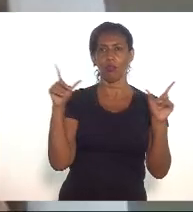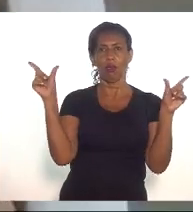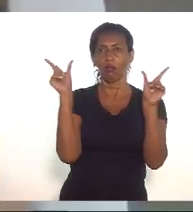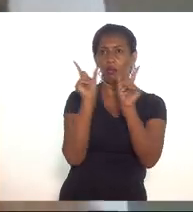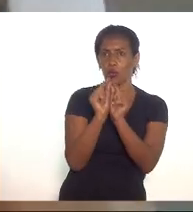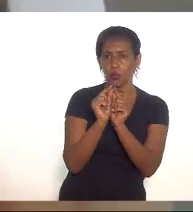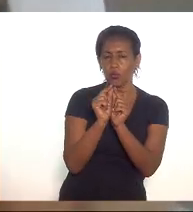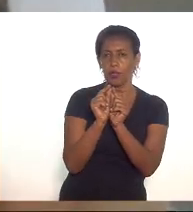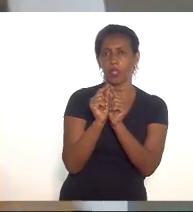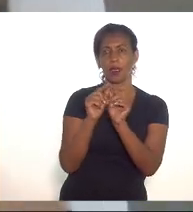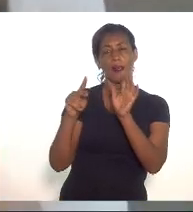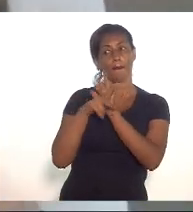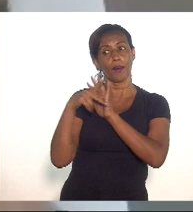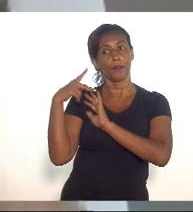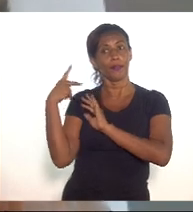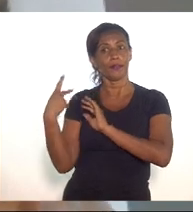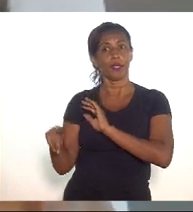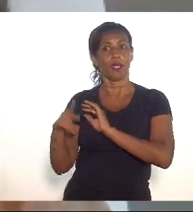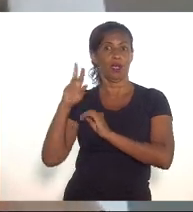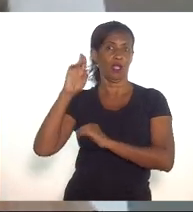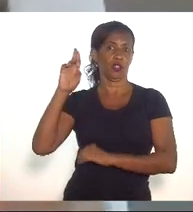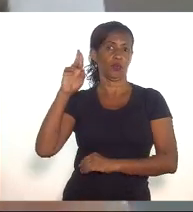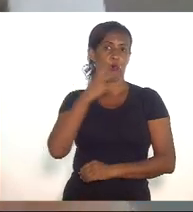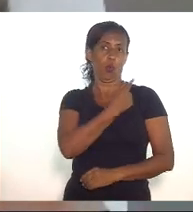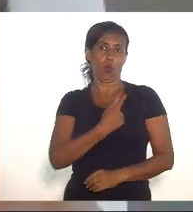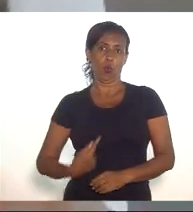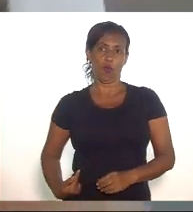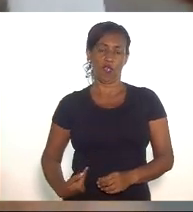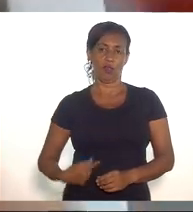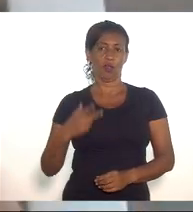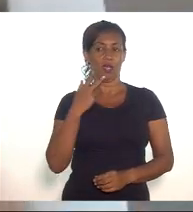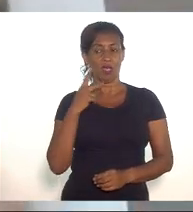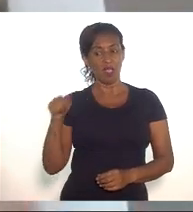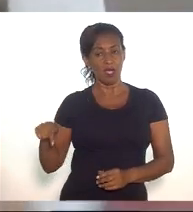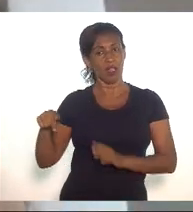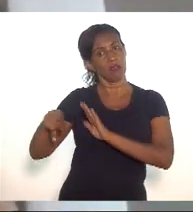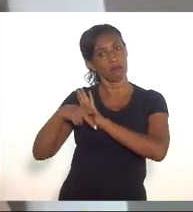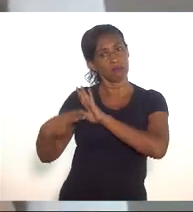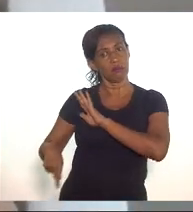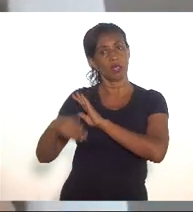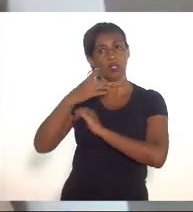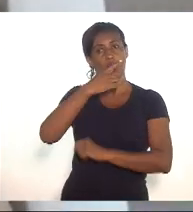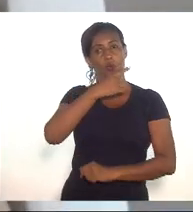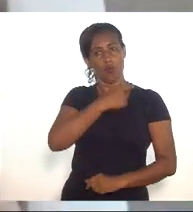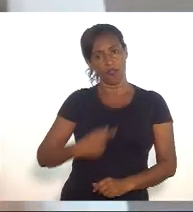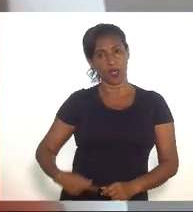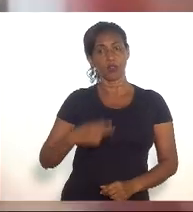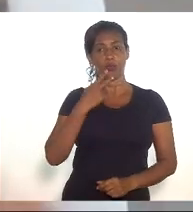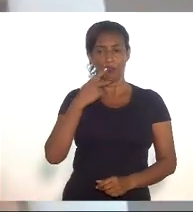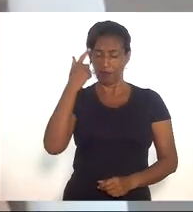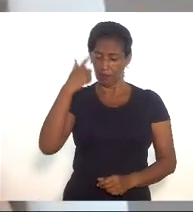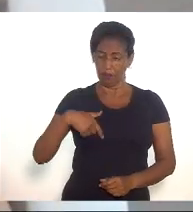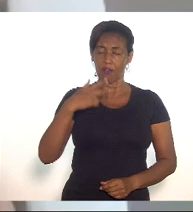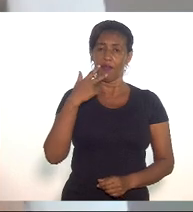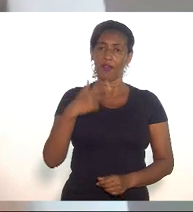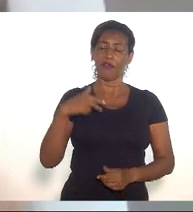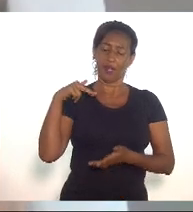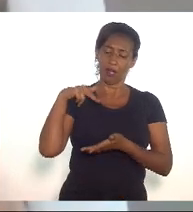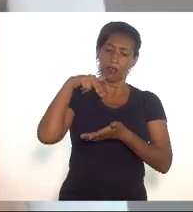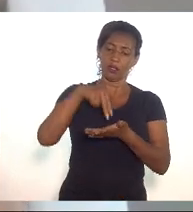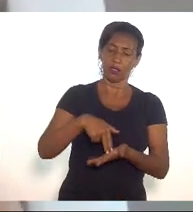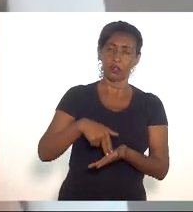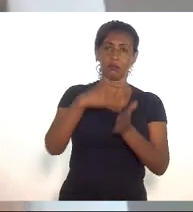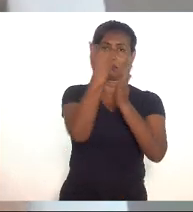ele está construindo, mas ele vai dizer para os senhores quais são as prioridades que nós teremos nos próximos 2 anos. Isso vai ser feito